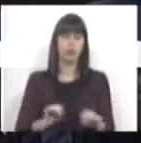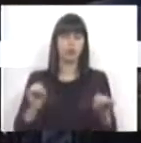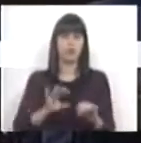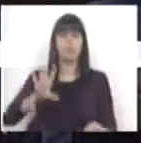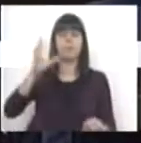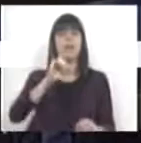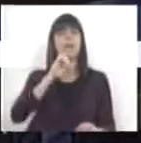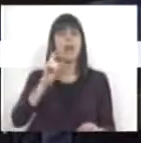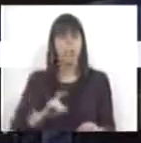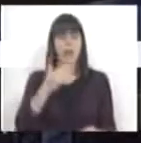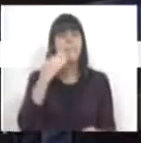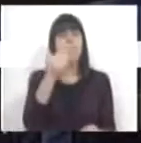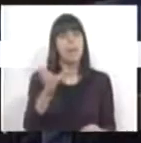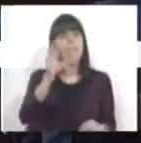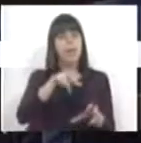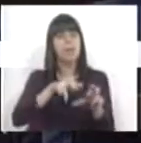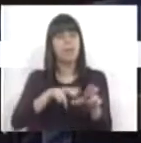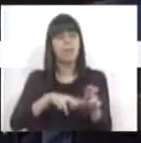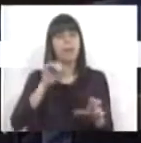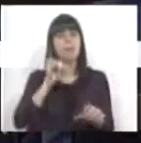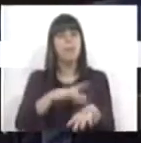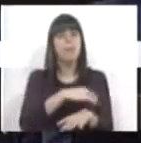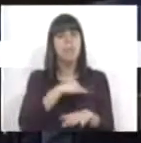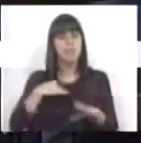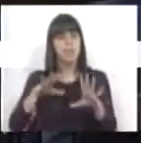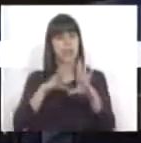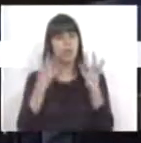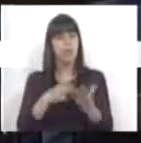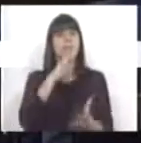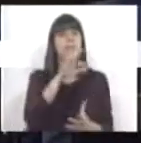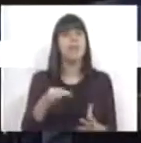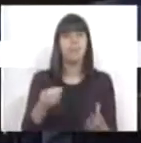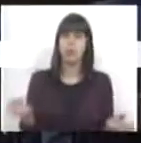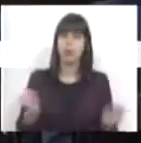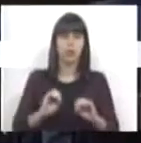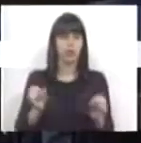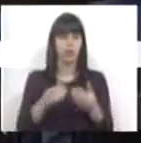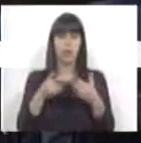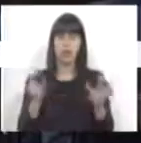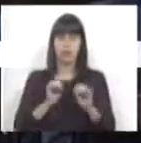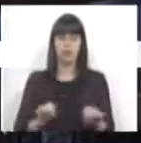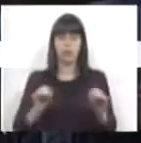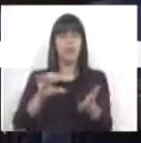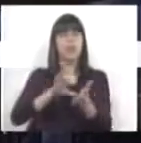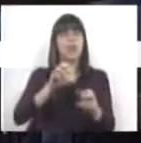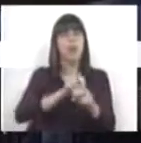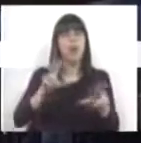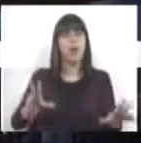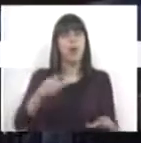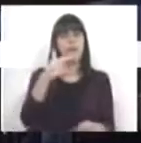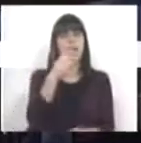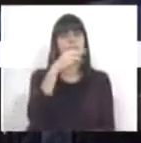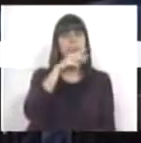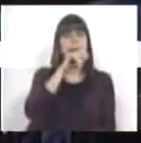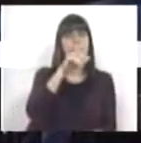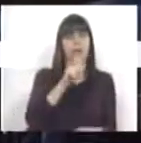O Distrito da Guarda solicitou mais vagas para medicina geral e familiar, não foram atendidas. O Centro Hospitalar do Tâmega